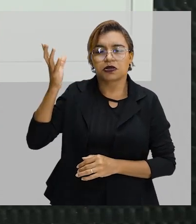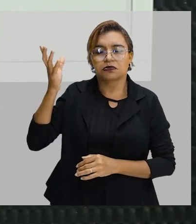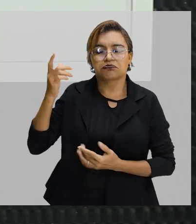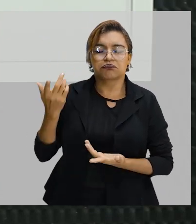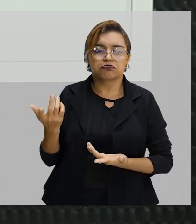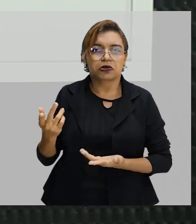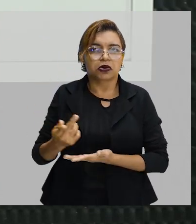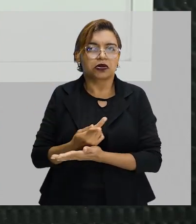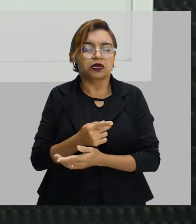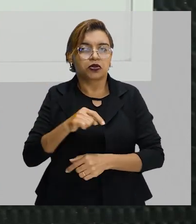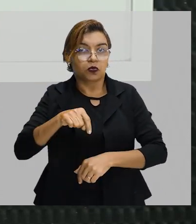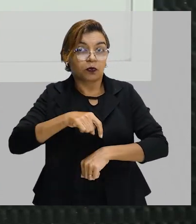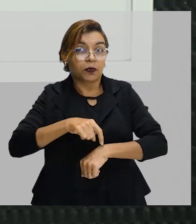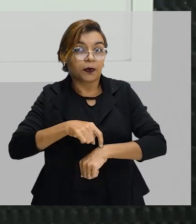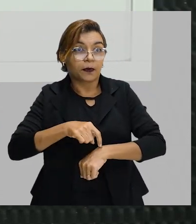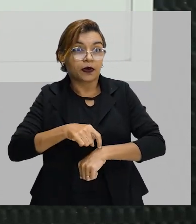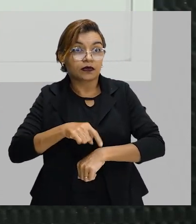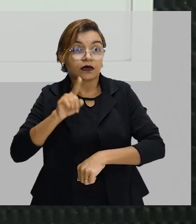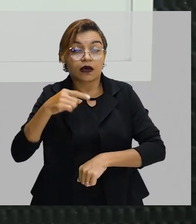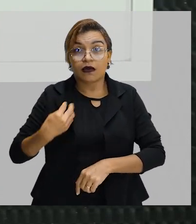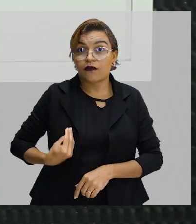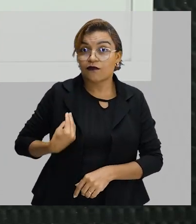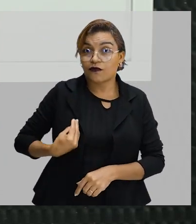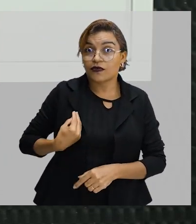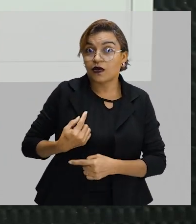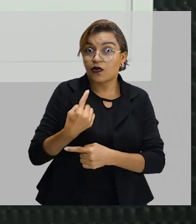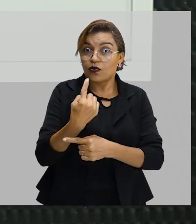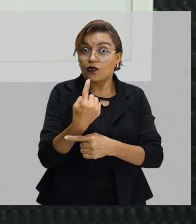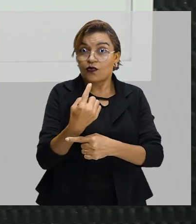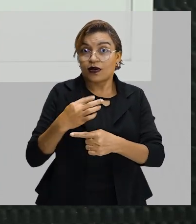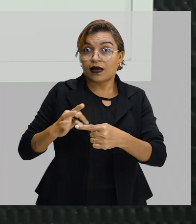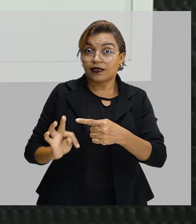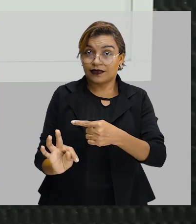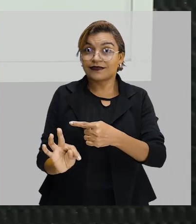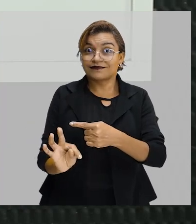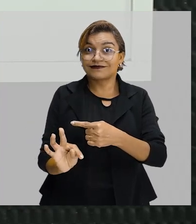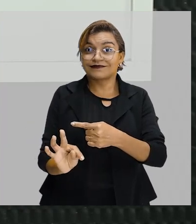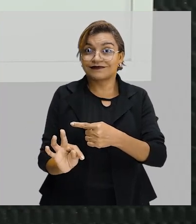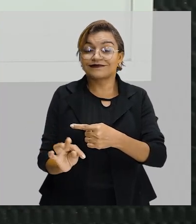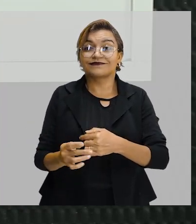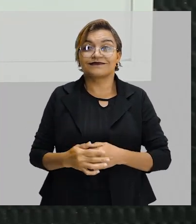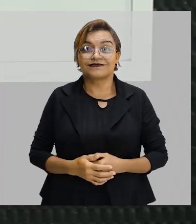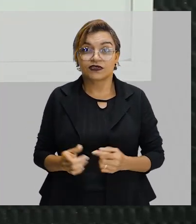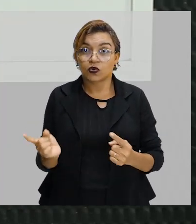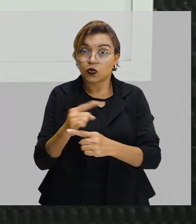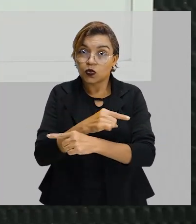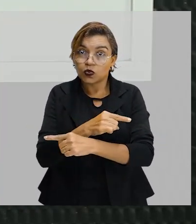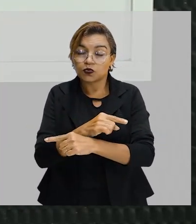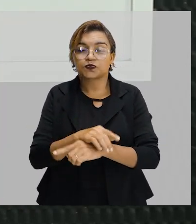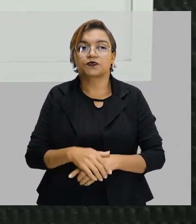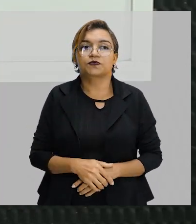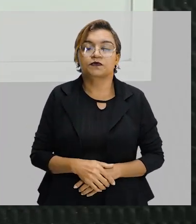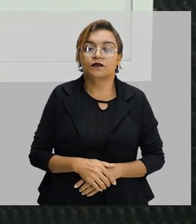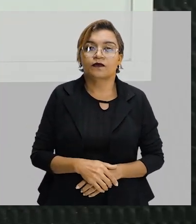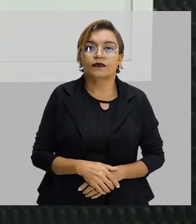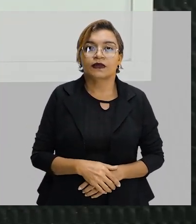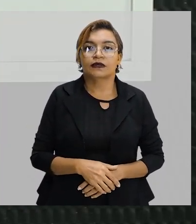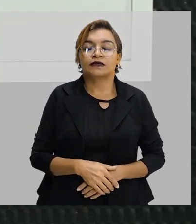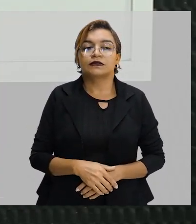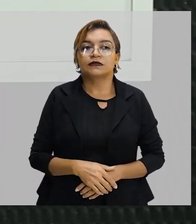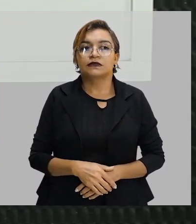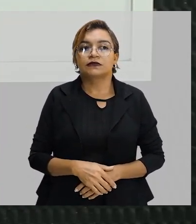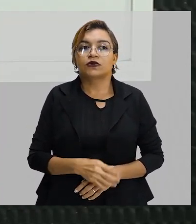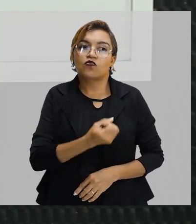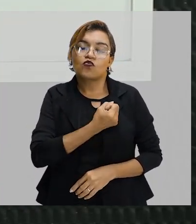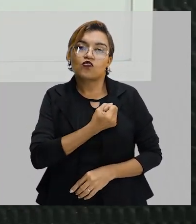determinado tempo, então eu posso dizer que a frequência é o inverso do período. Eu tenho um evento acontecendo em um determinado tempo. E a unidade de